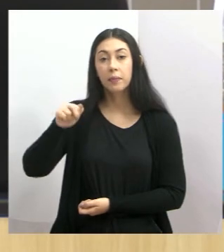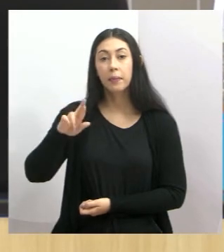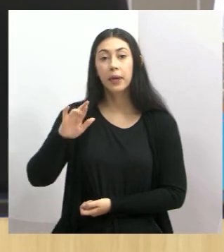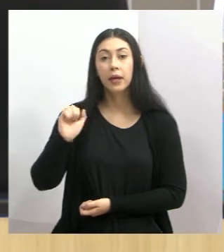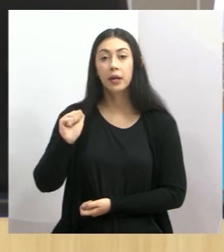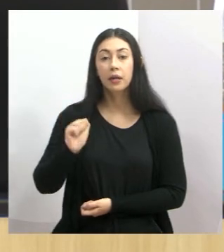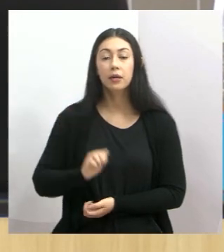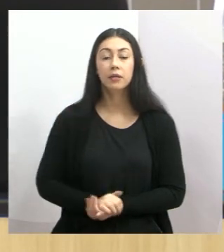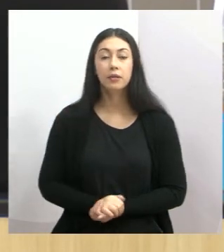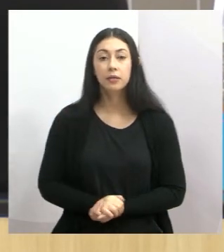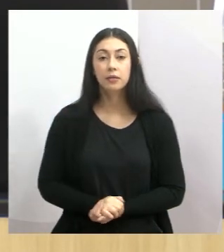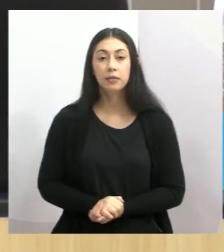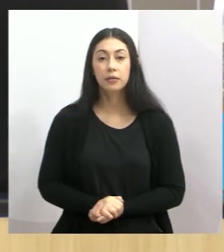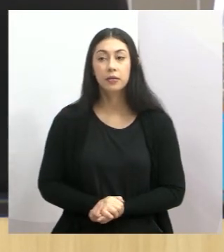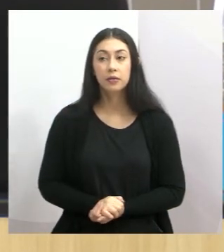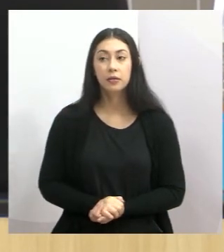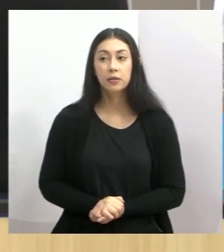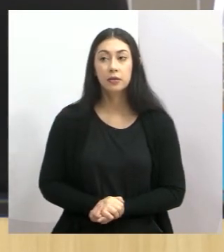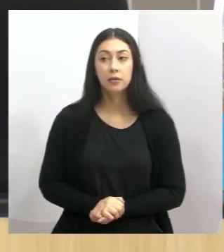Maria Amélia